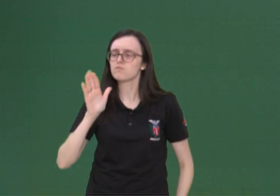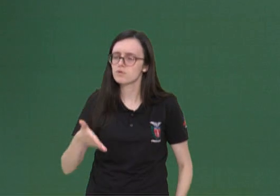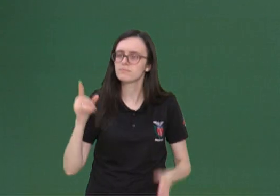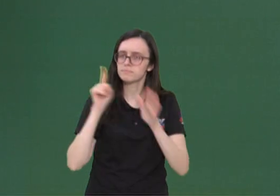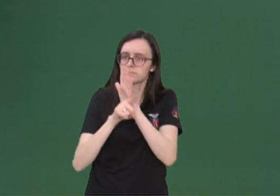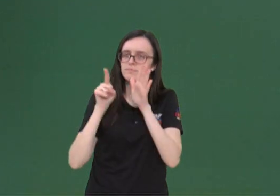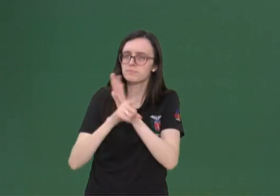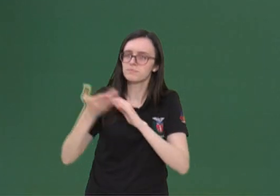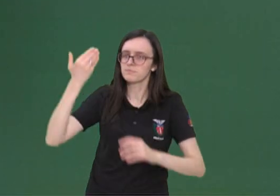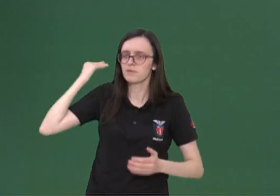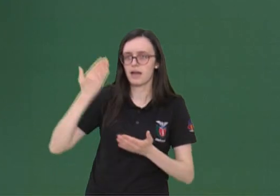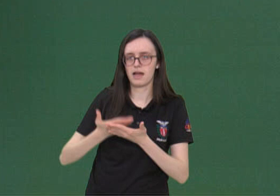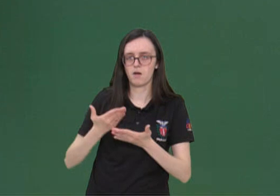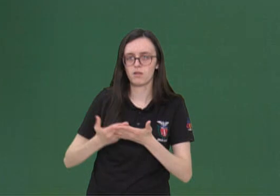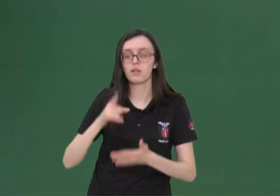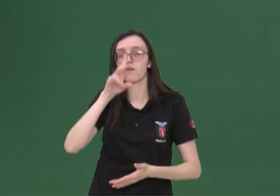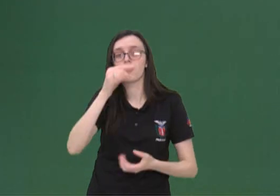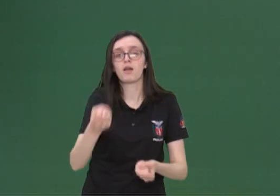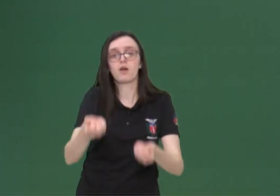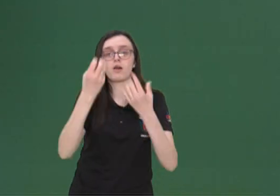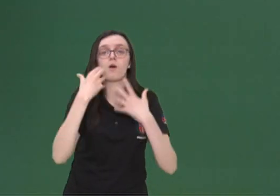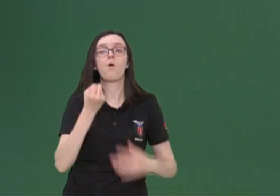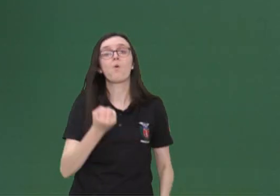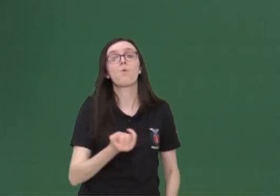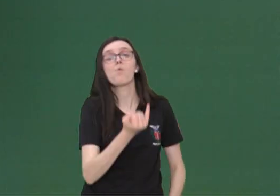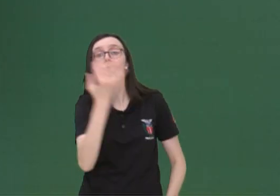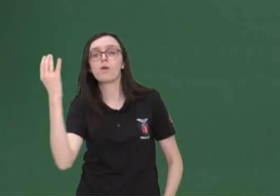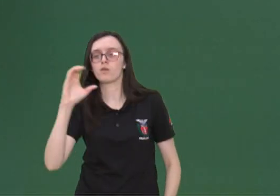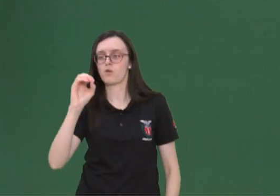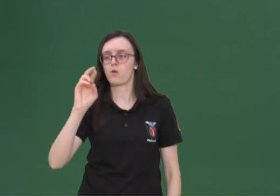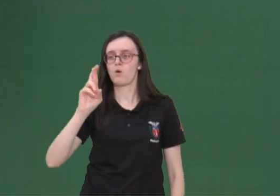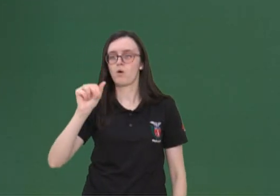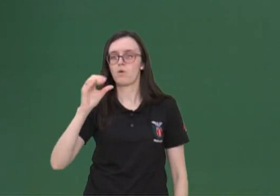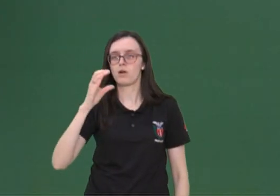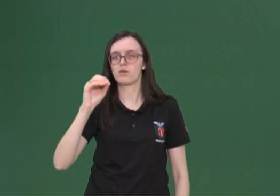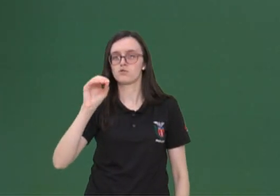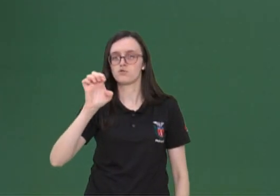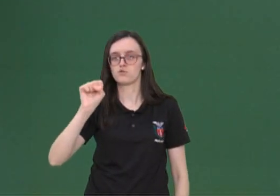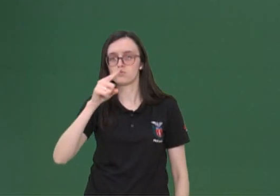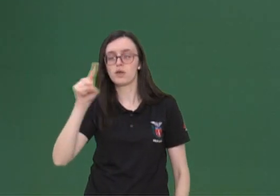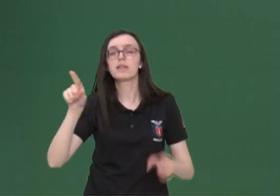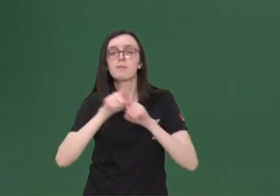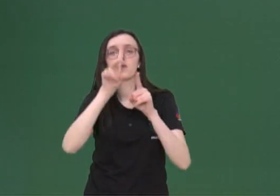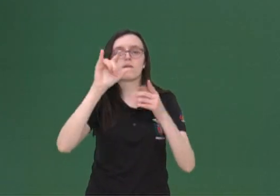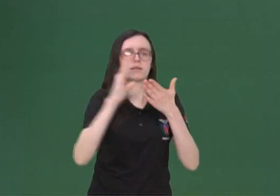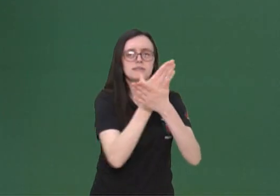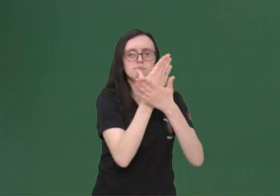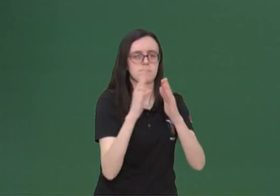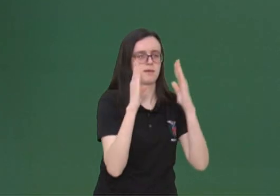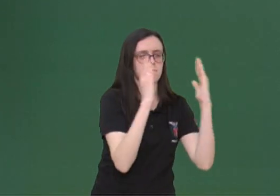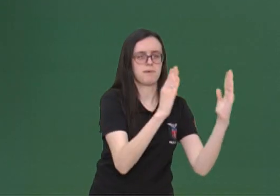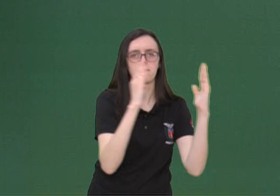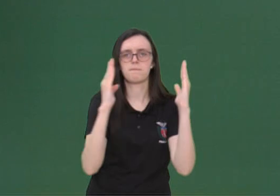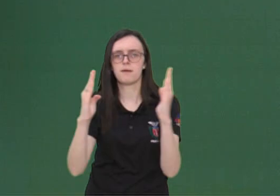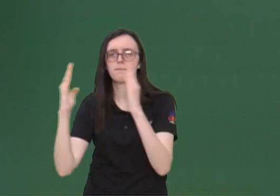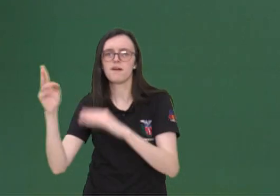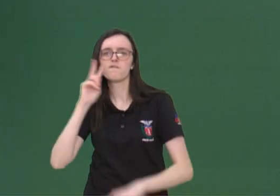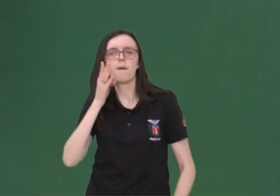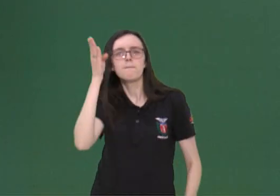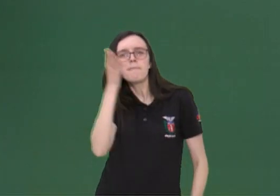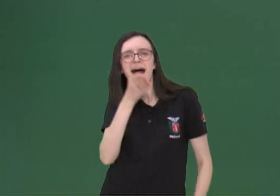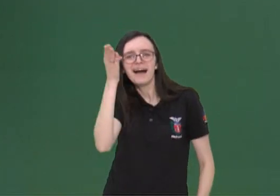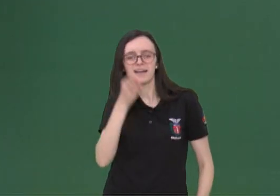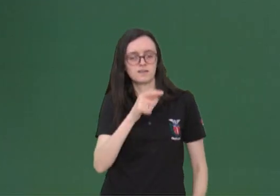outras aulas. Vocês vão dizer quantas tem e vão separar as orações com a nossa barrinha,